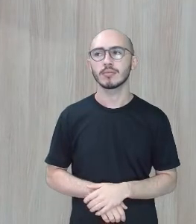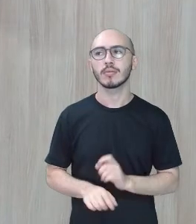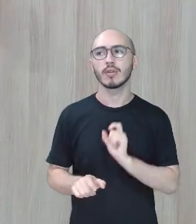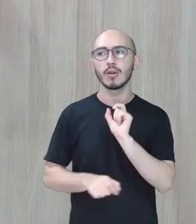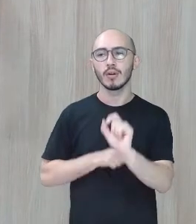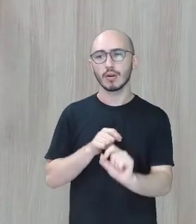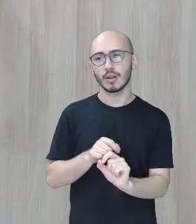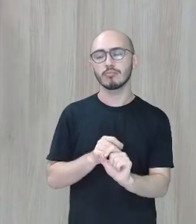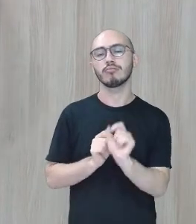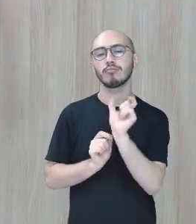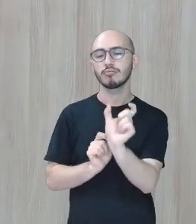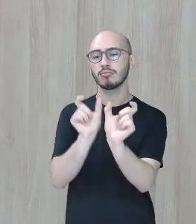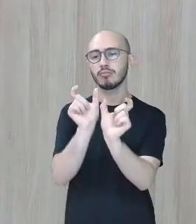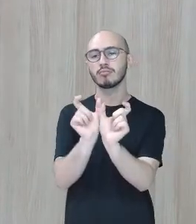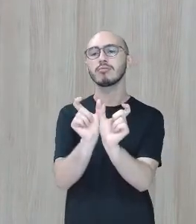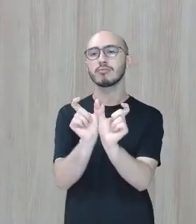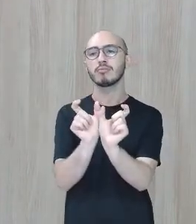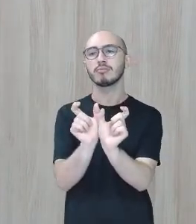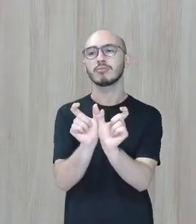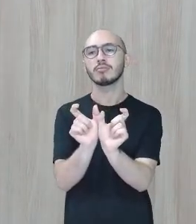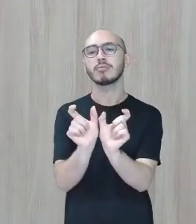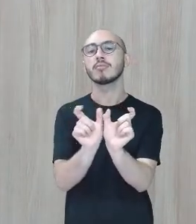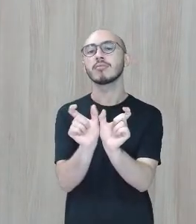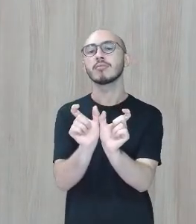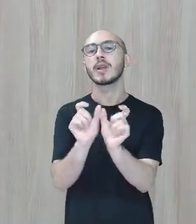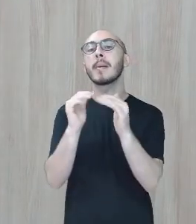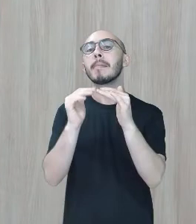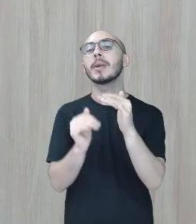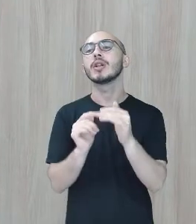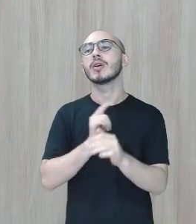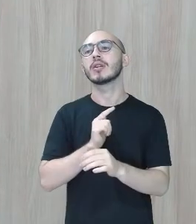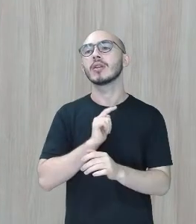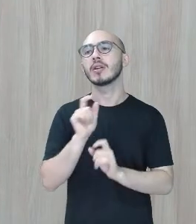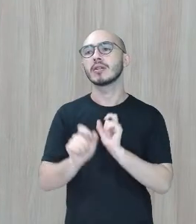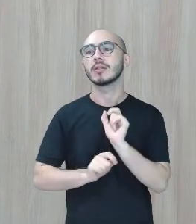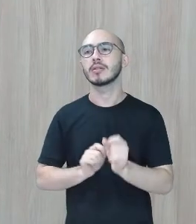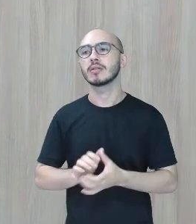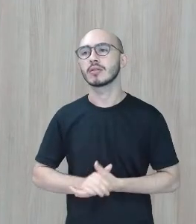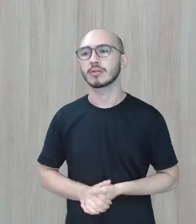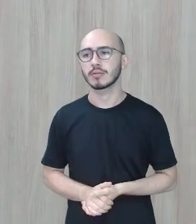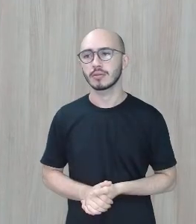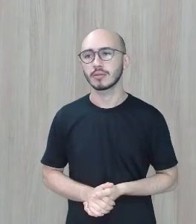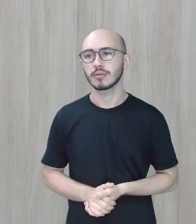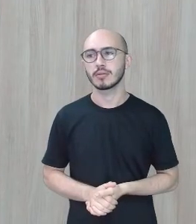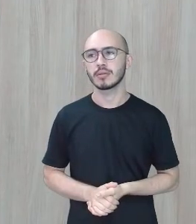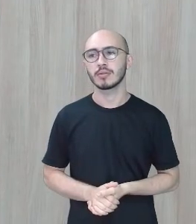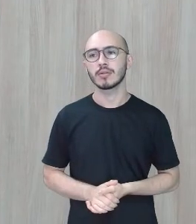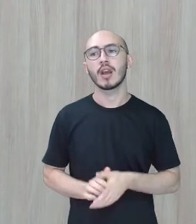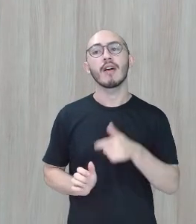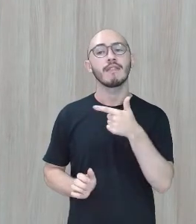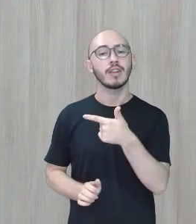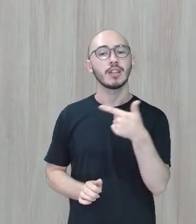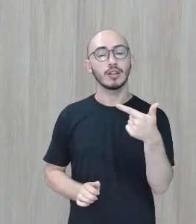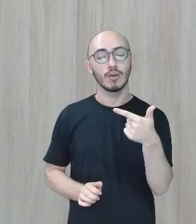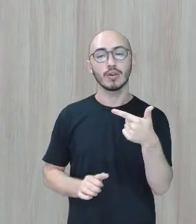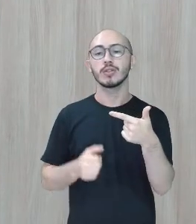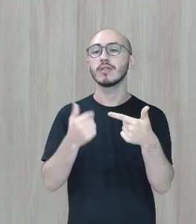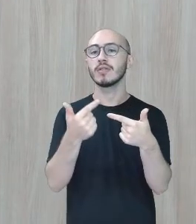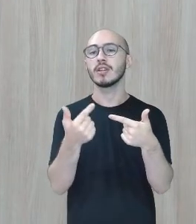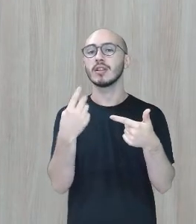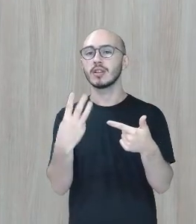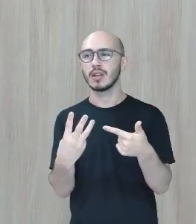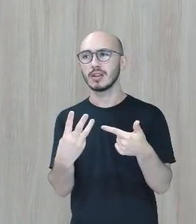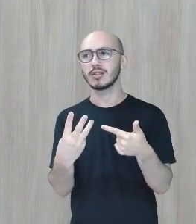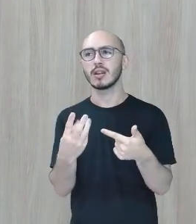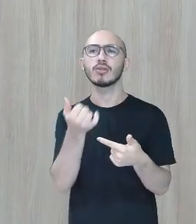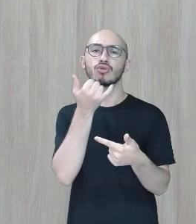menores números, certo? Então, aqui, ó, era para ser um 22 e aqui era para ser um 23, tá bom? Não se